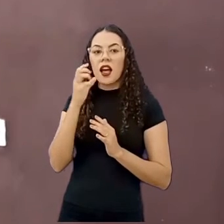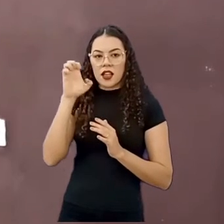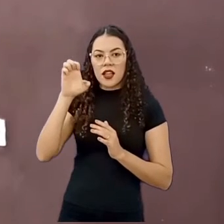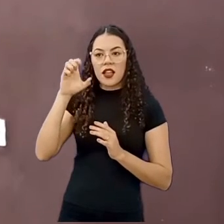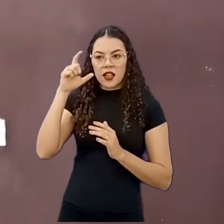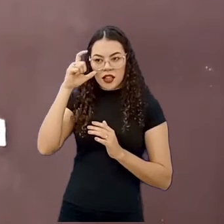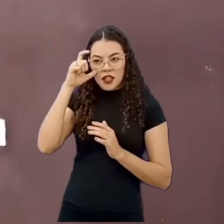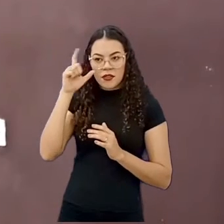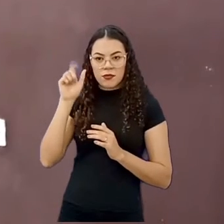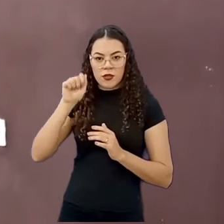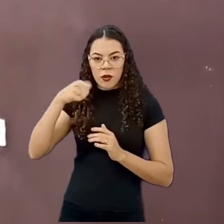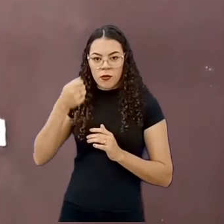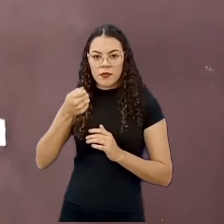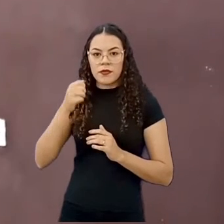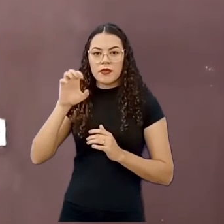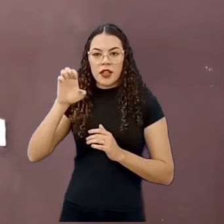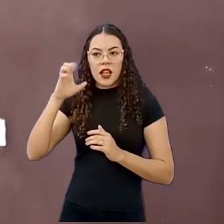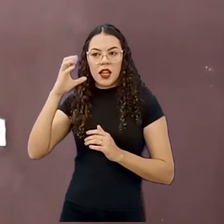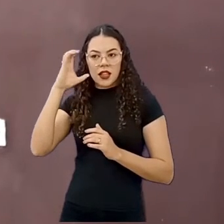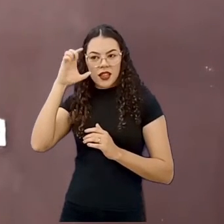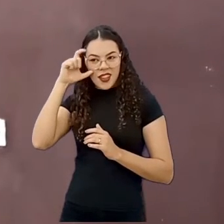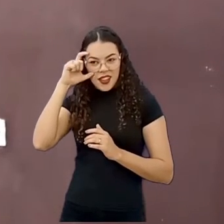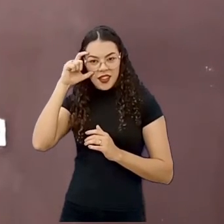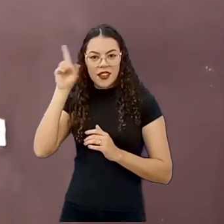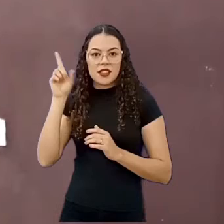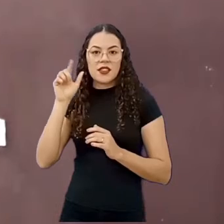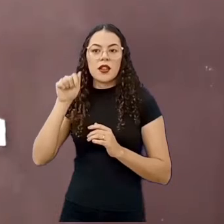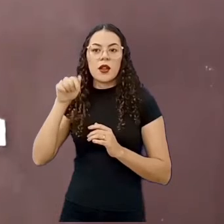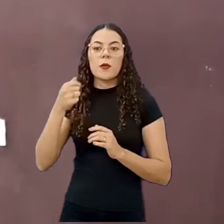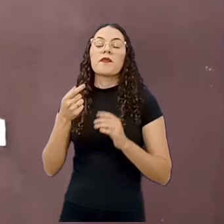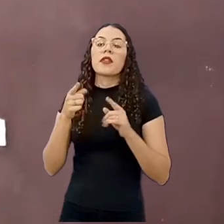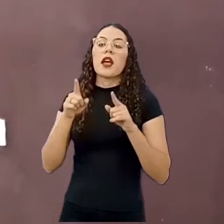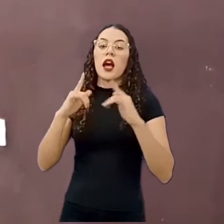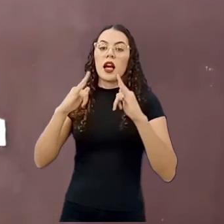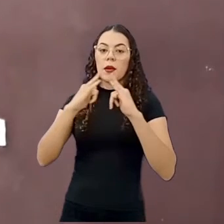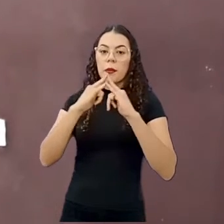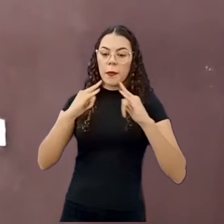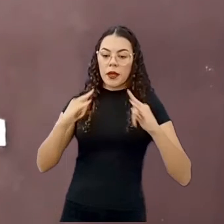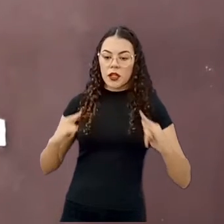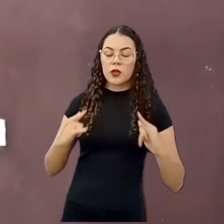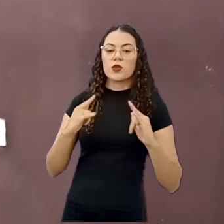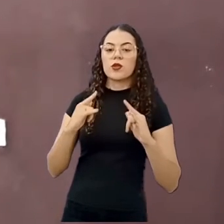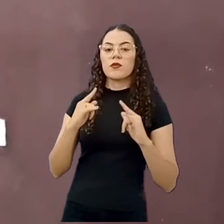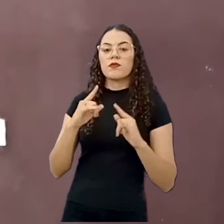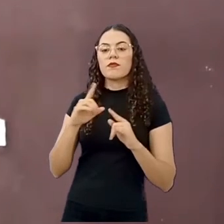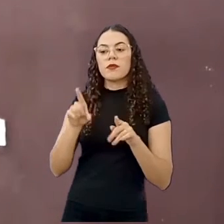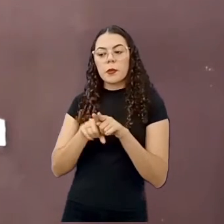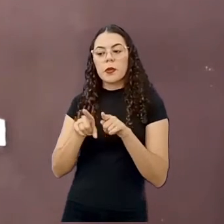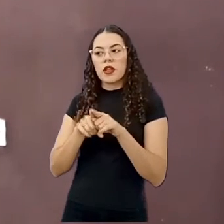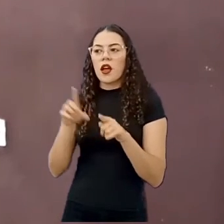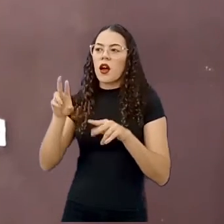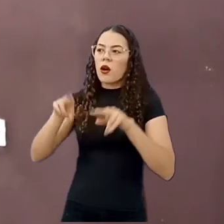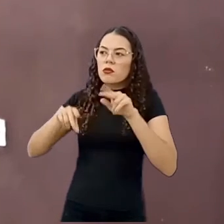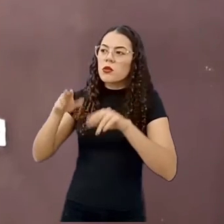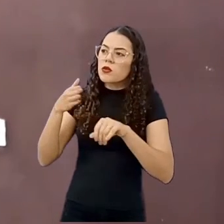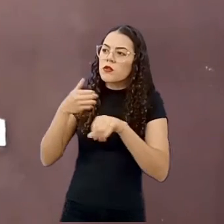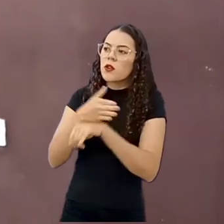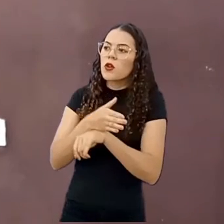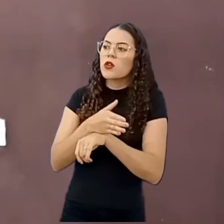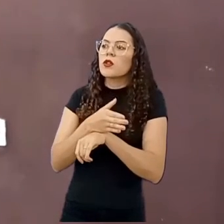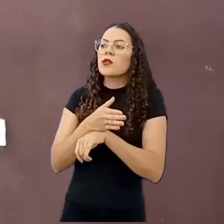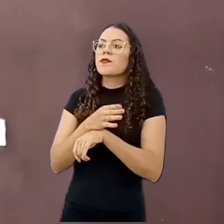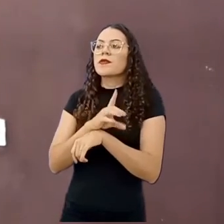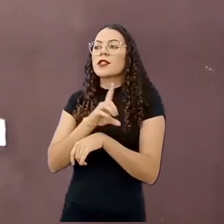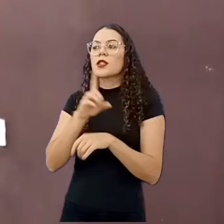Filadélfia, acredito que o nosso primeiro acampamento que fizemos lá, muitos aqui conhecem e estiveram lá. Desde